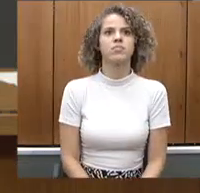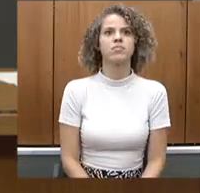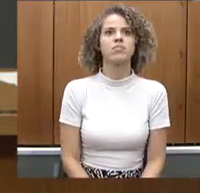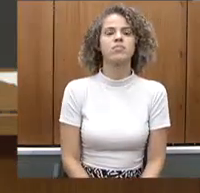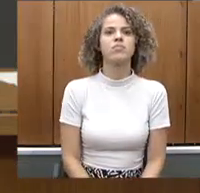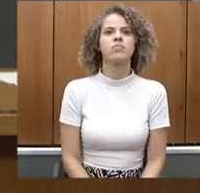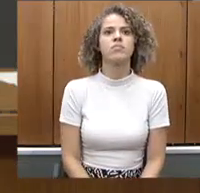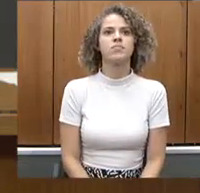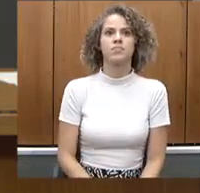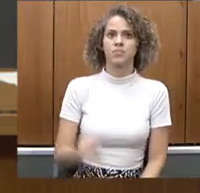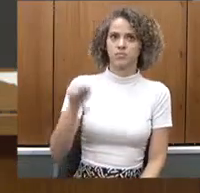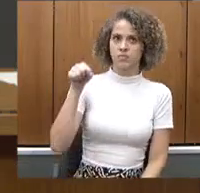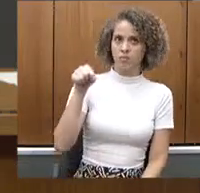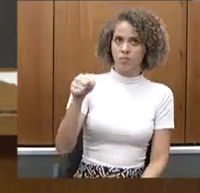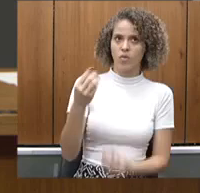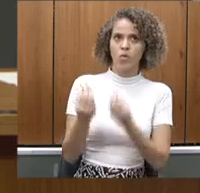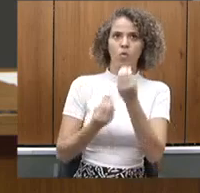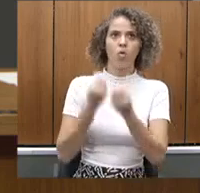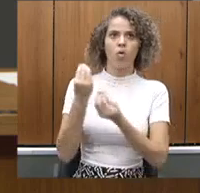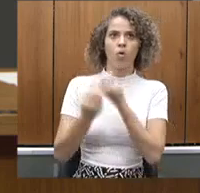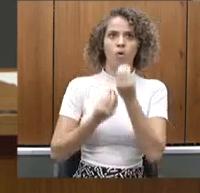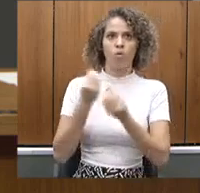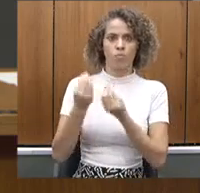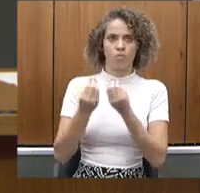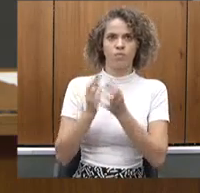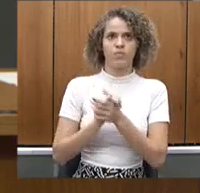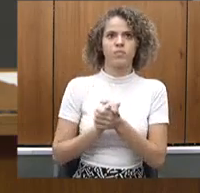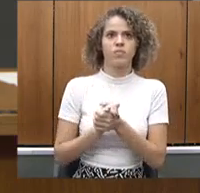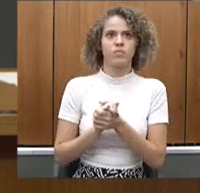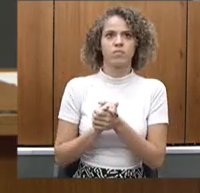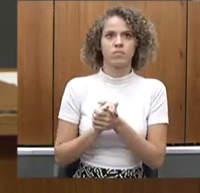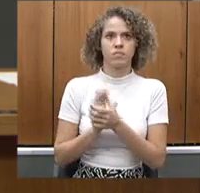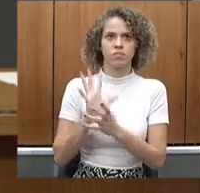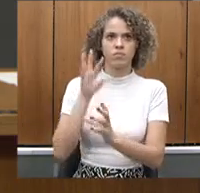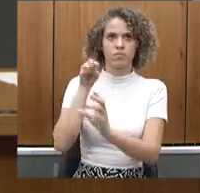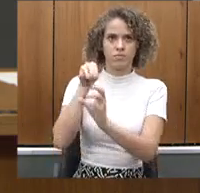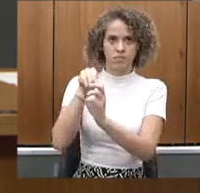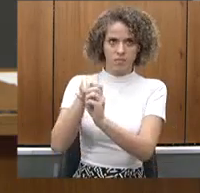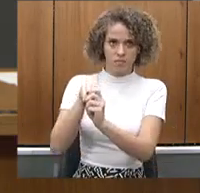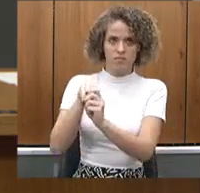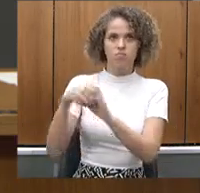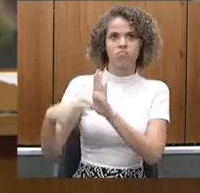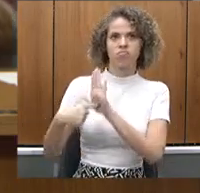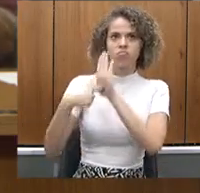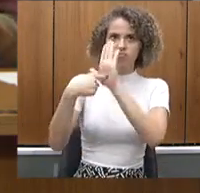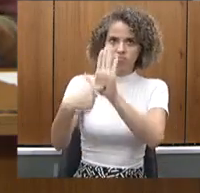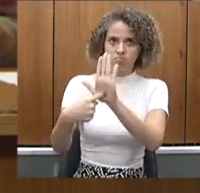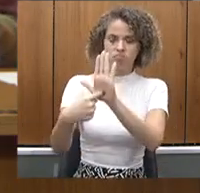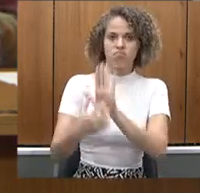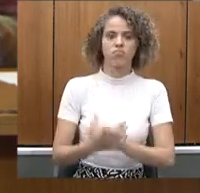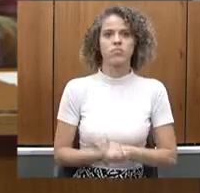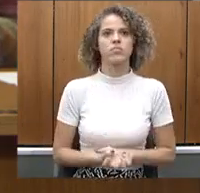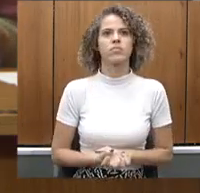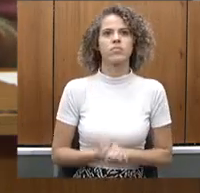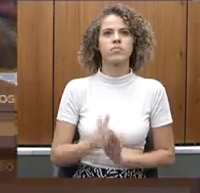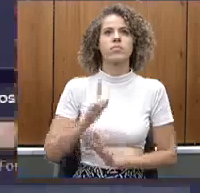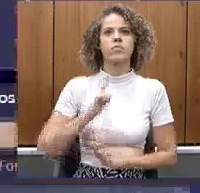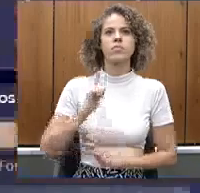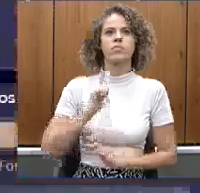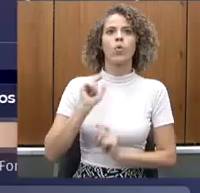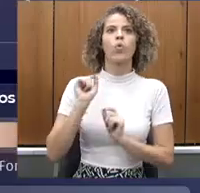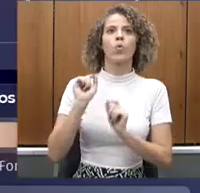agora em relação à execução de obras para qualificação não é os senhores deram algum input aí para nós em termos de obras